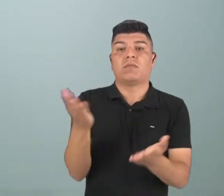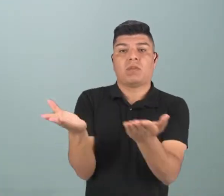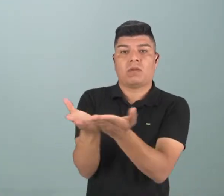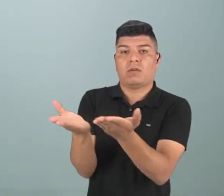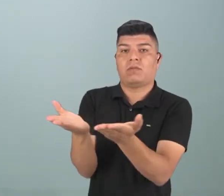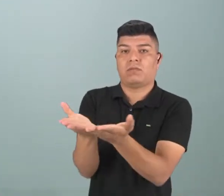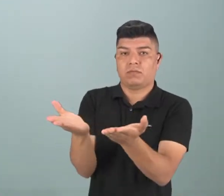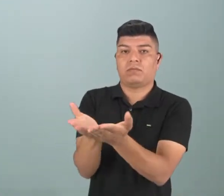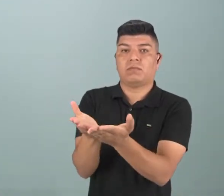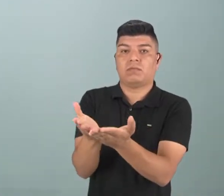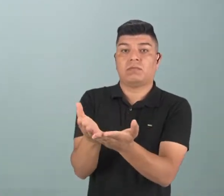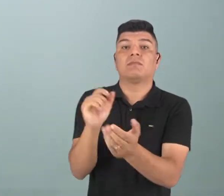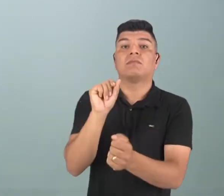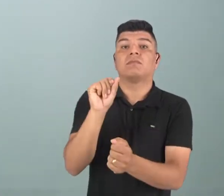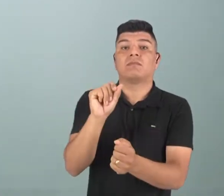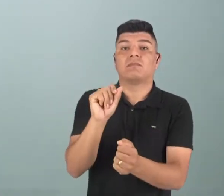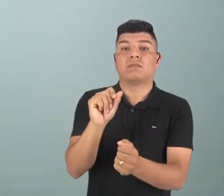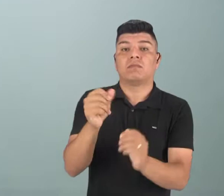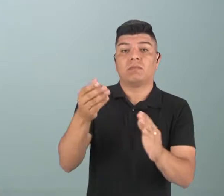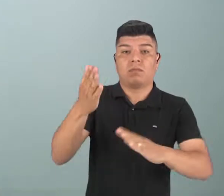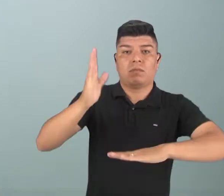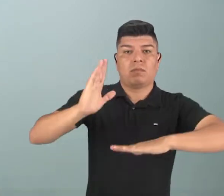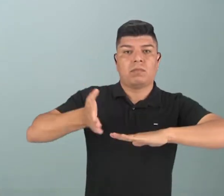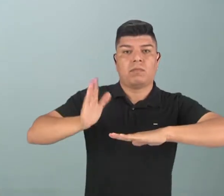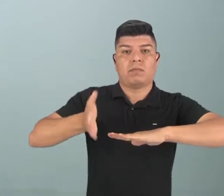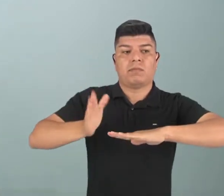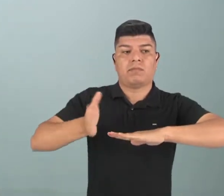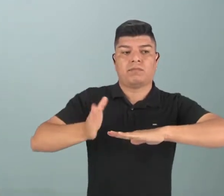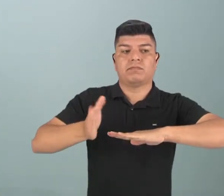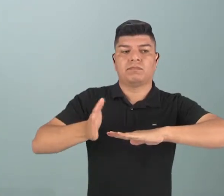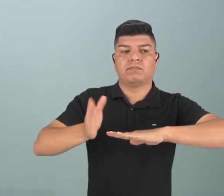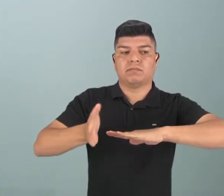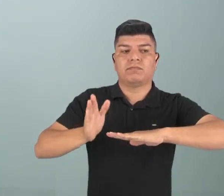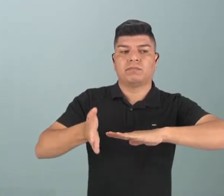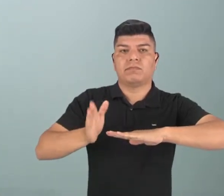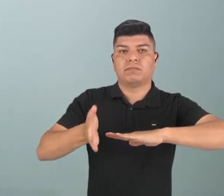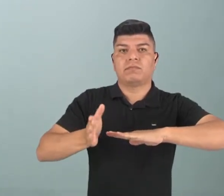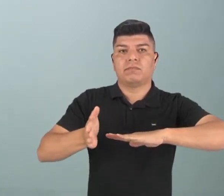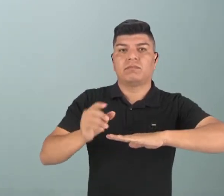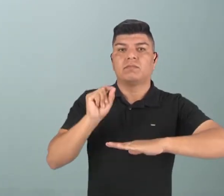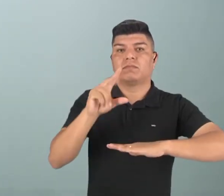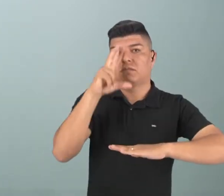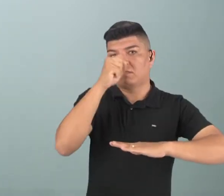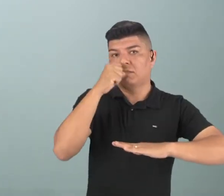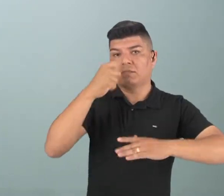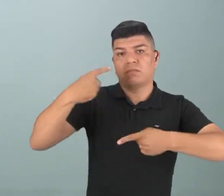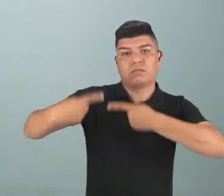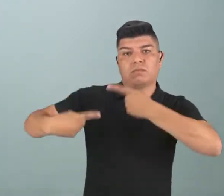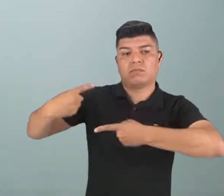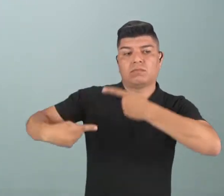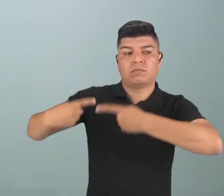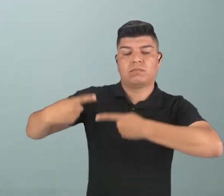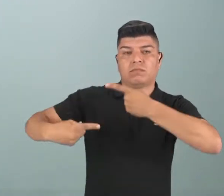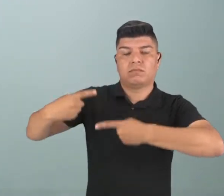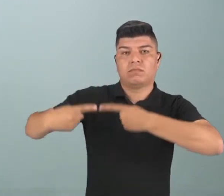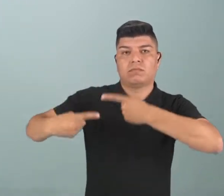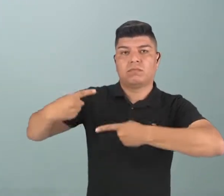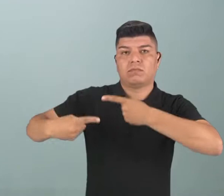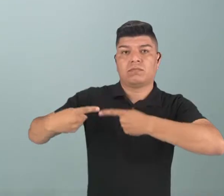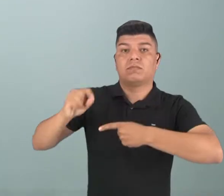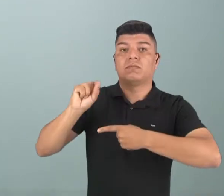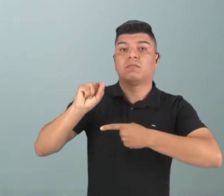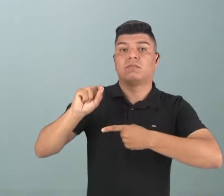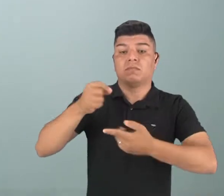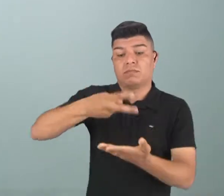cristianismo, é a chamada Idade Média, onde a religião cristã foi associada ao poder político. E nesse período,